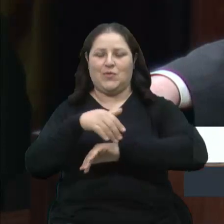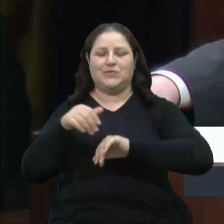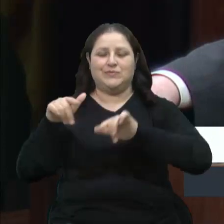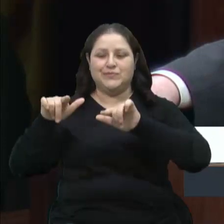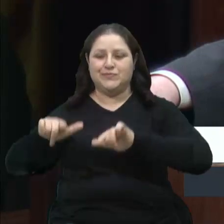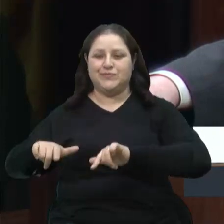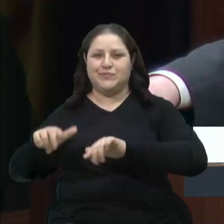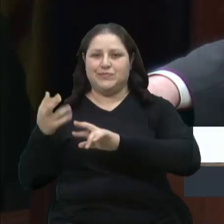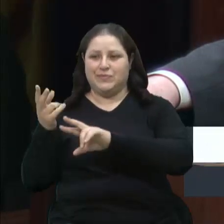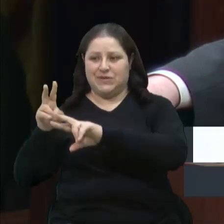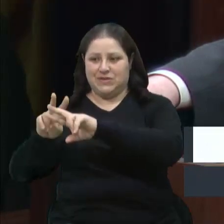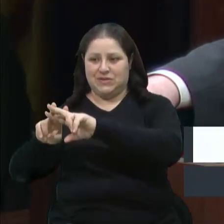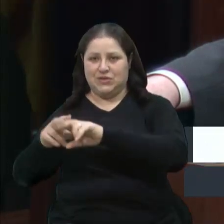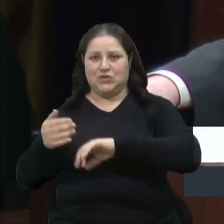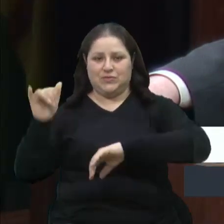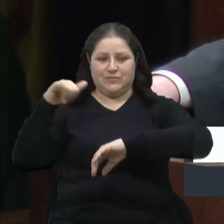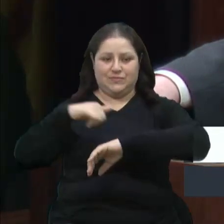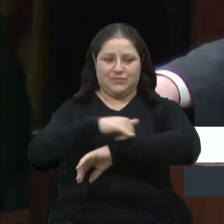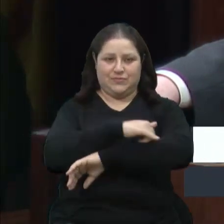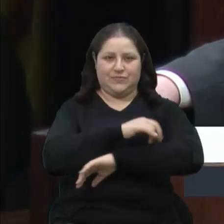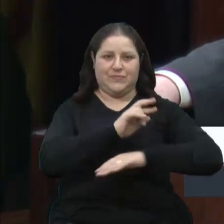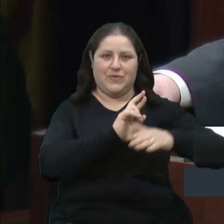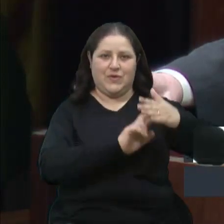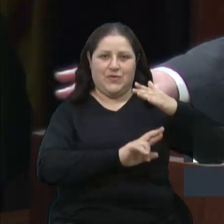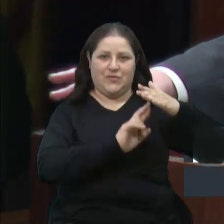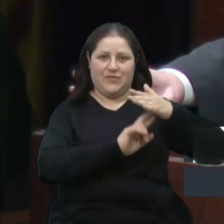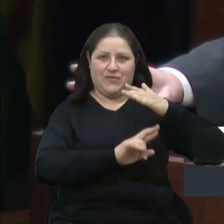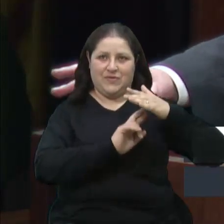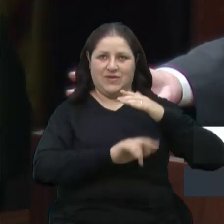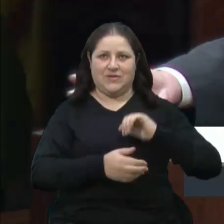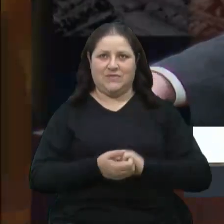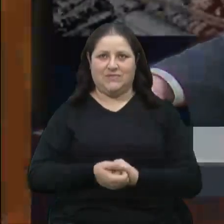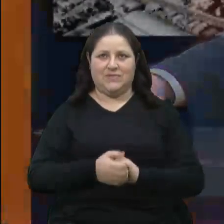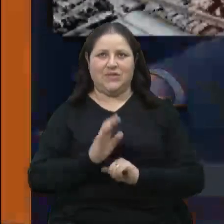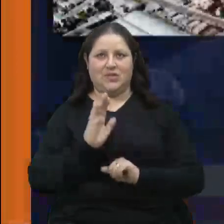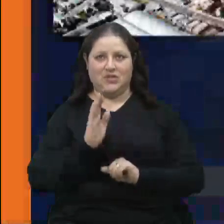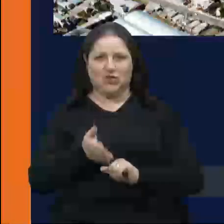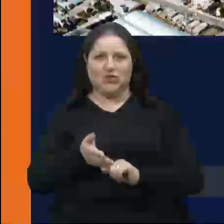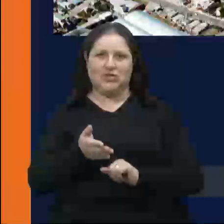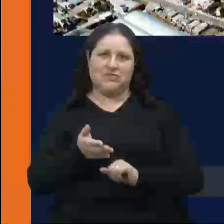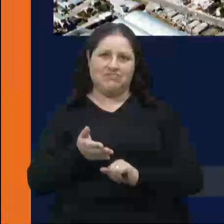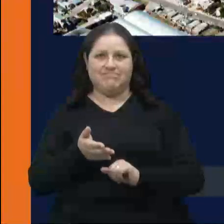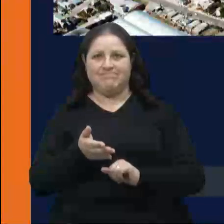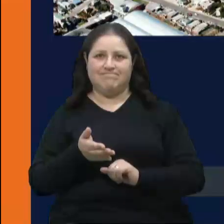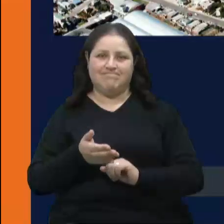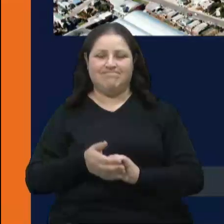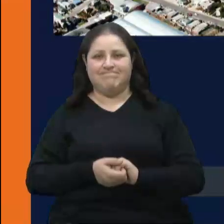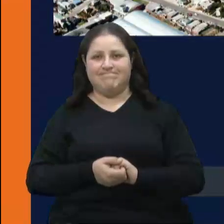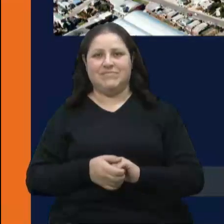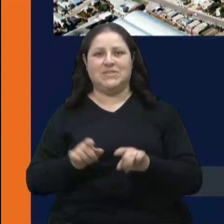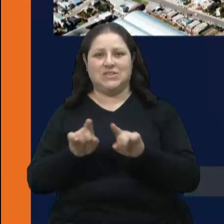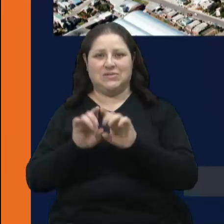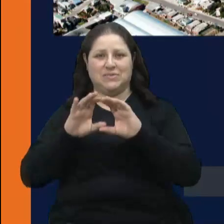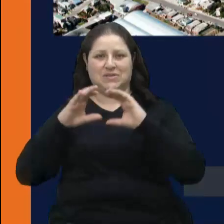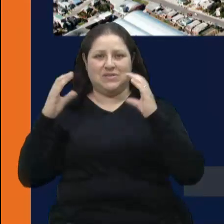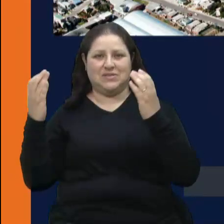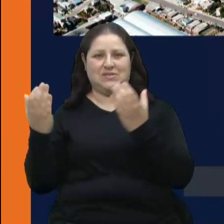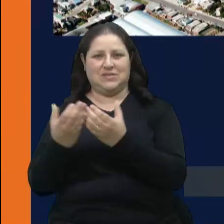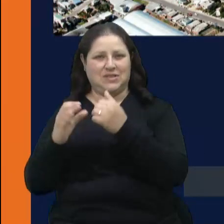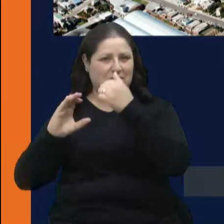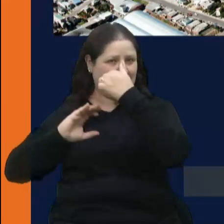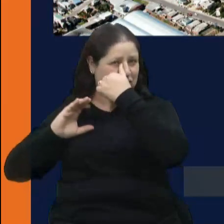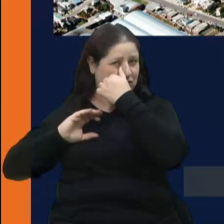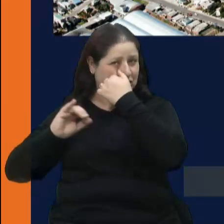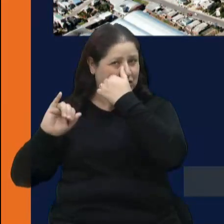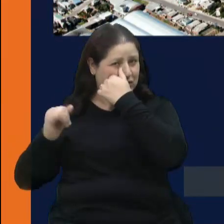do nosso aeroporto e da nossa estação rodoviária, que já está ficando, né? O próprio estádio do Caxias, o estádio do